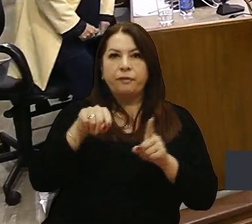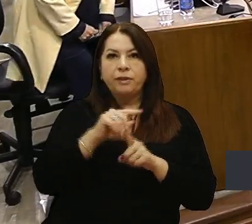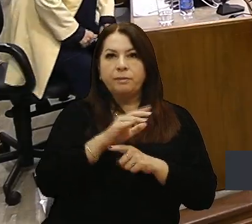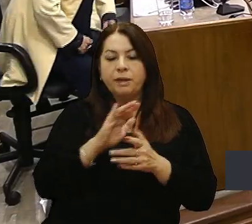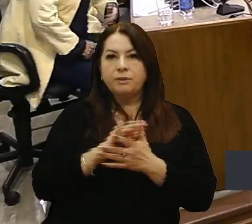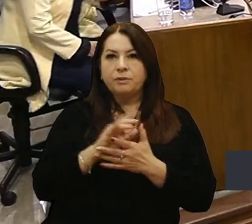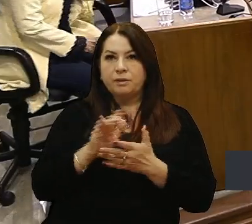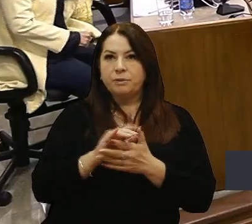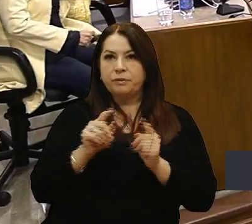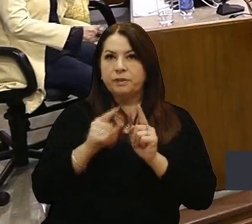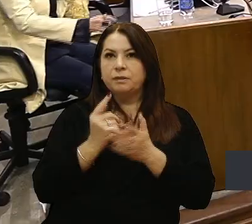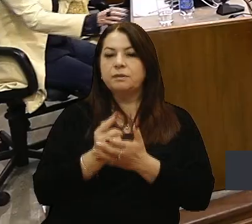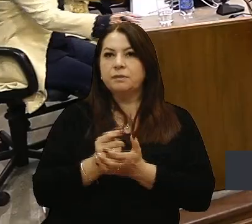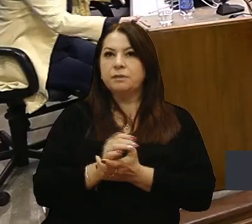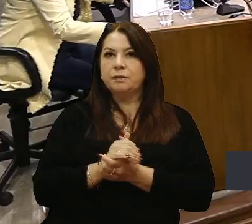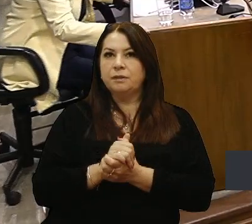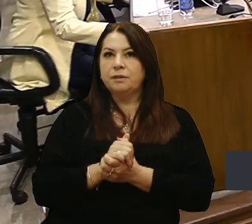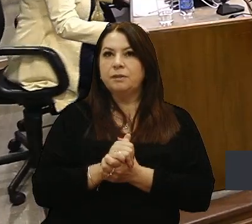palavra.